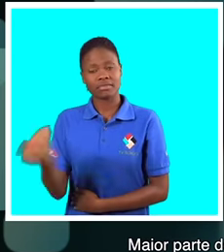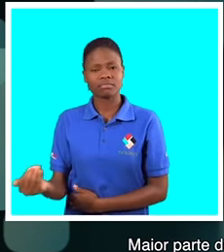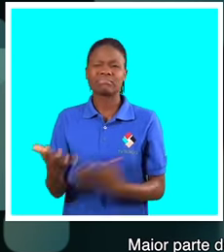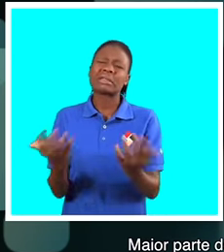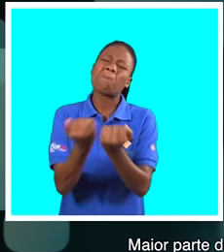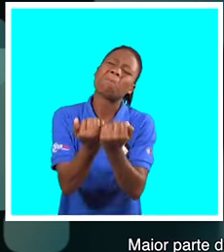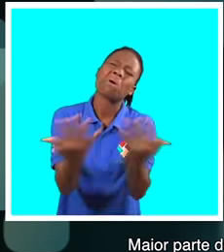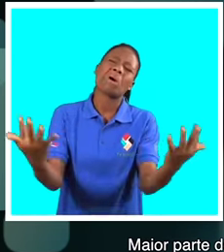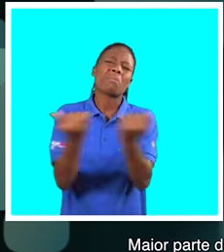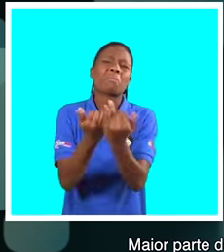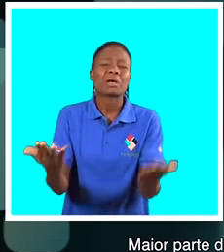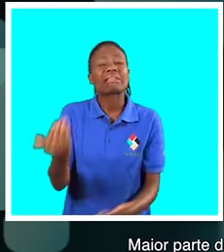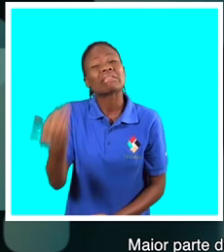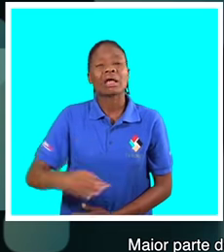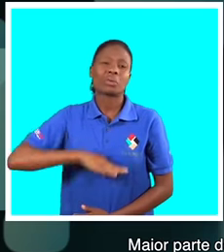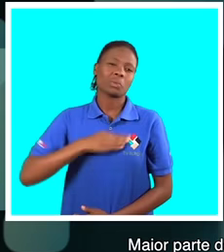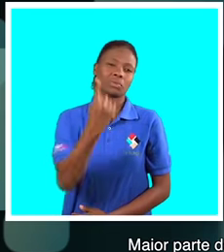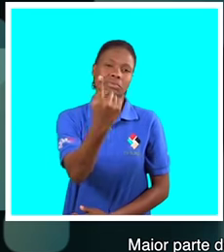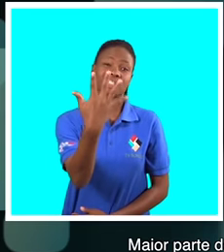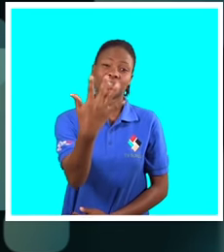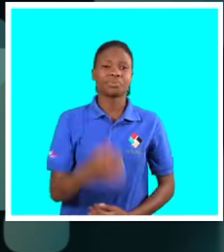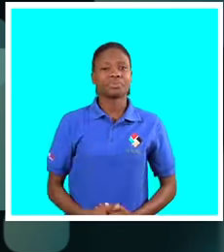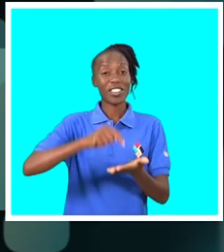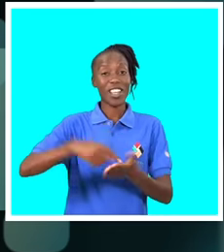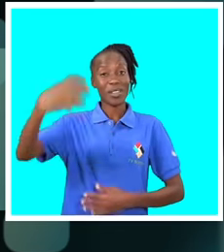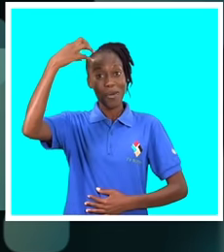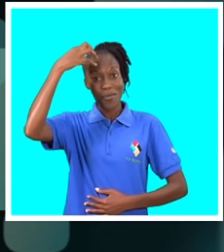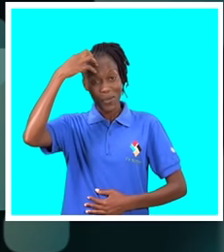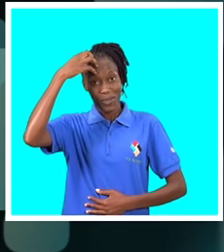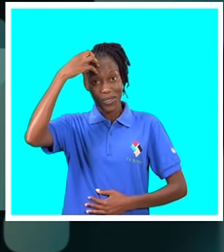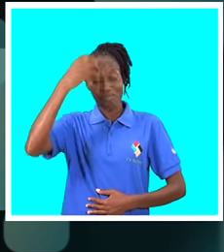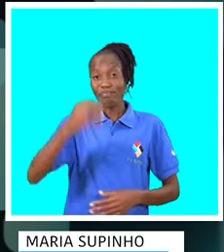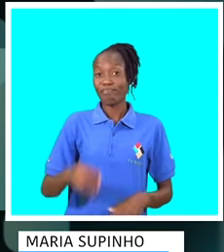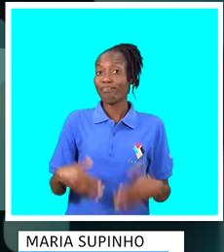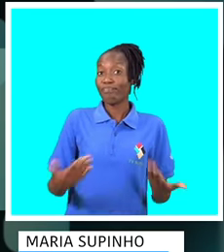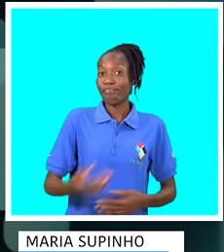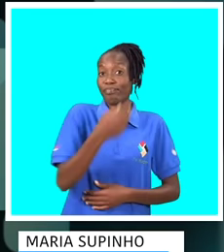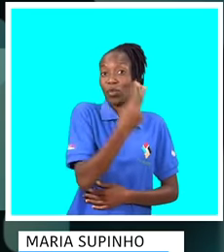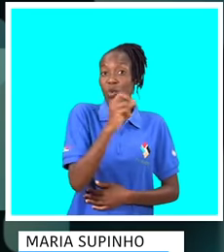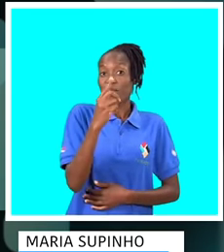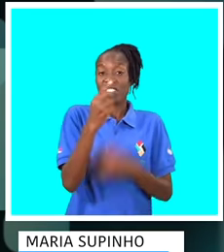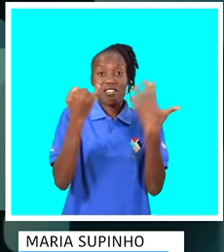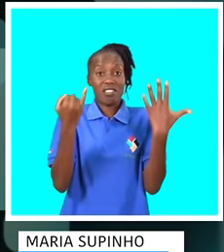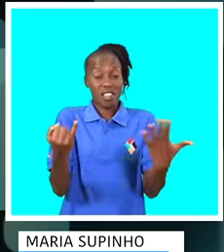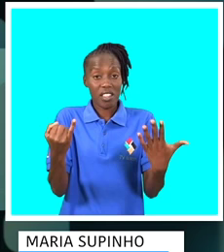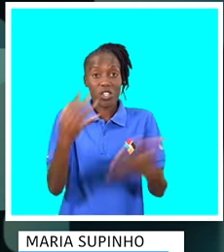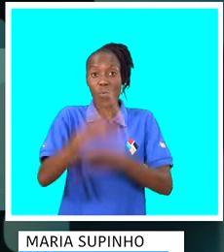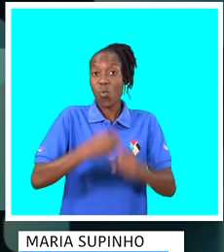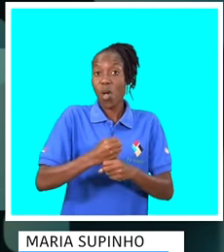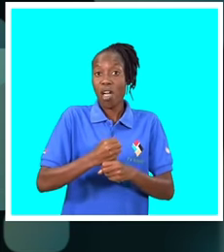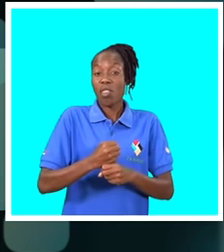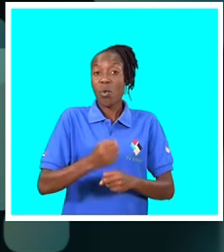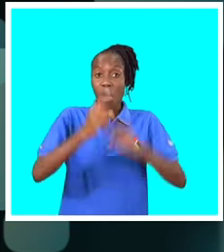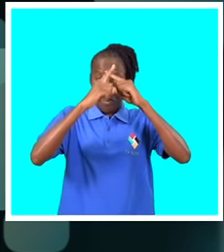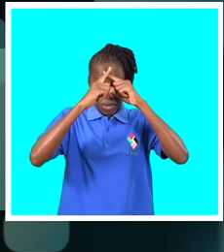A maior parte destes casos são menores de 12 anos. O Gabinete atendeu e registrou um